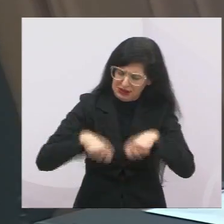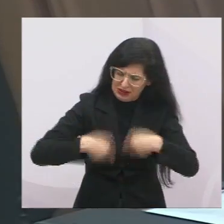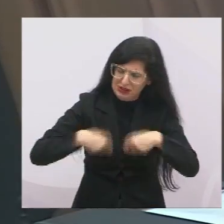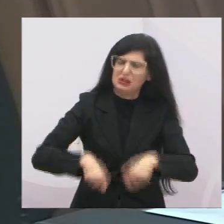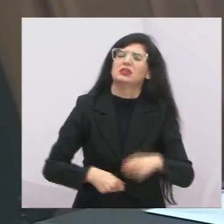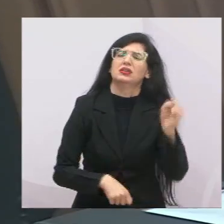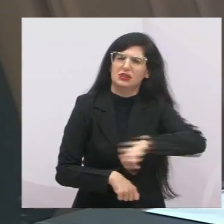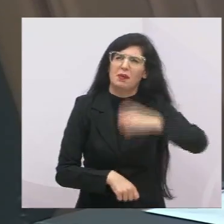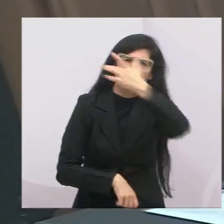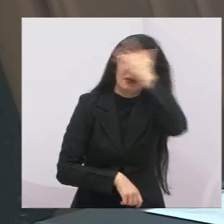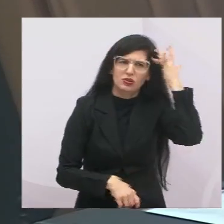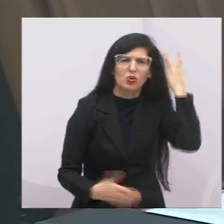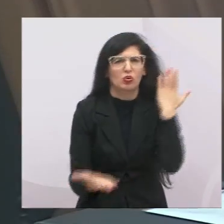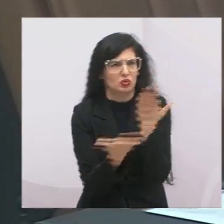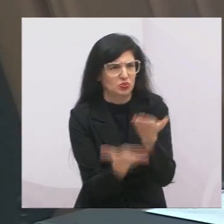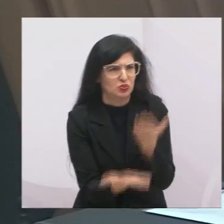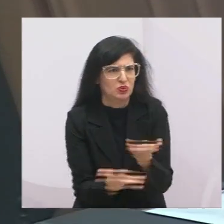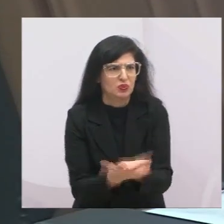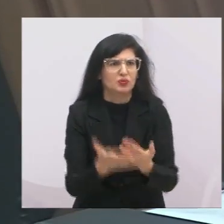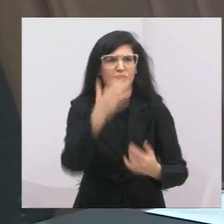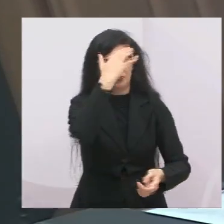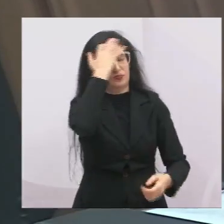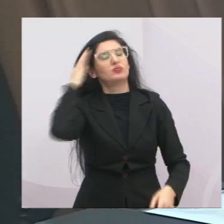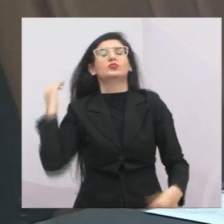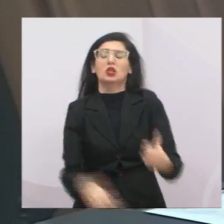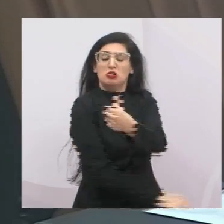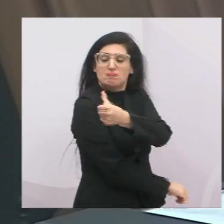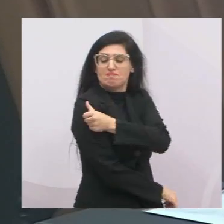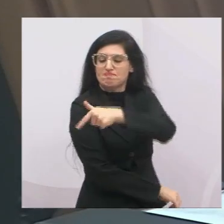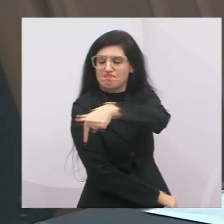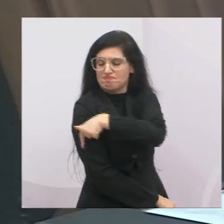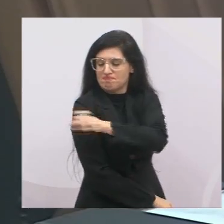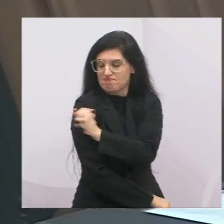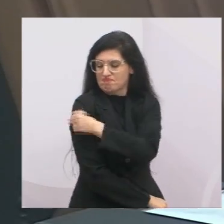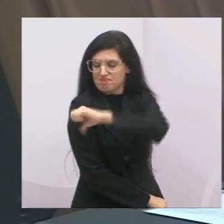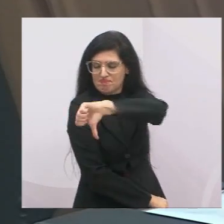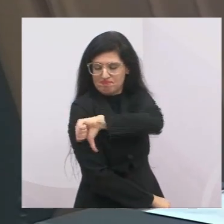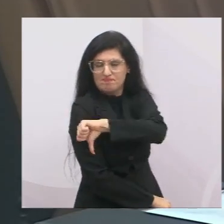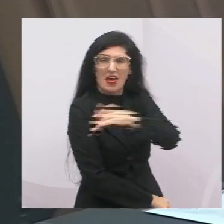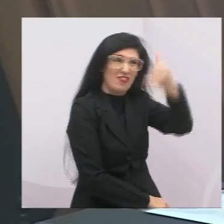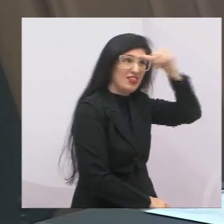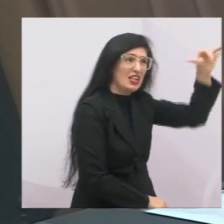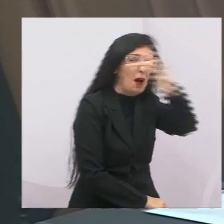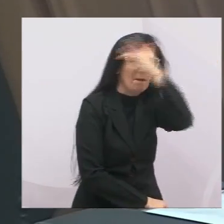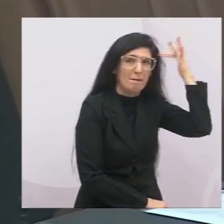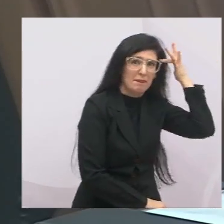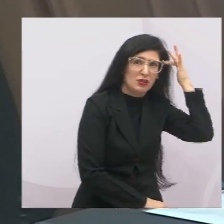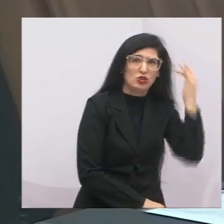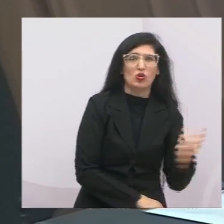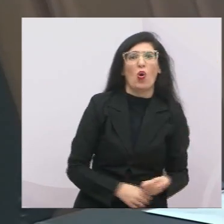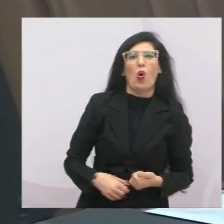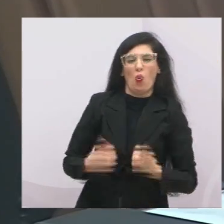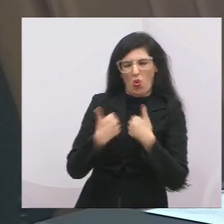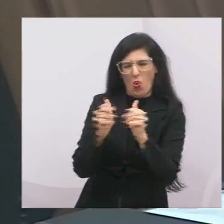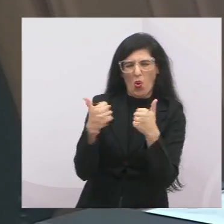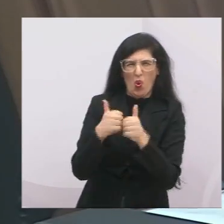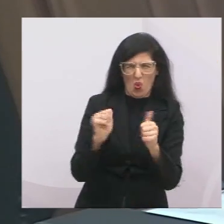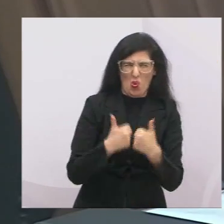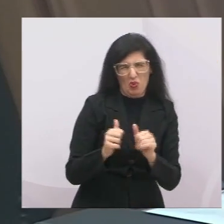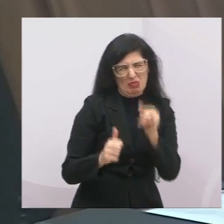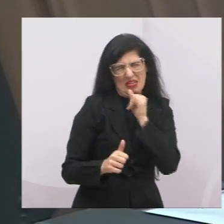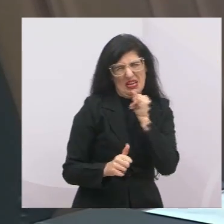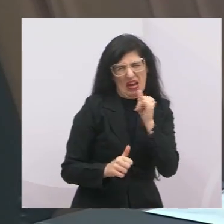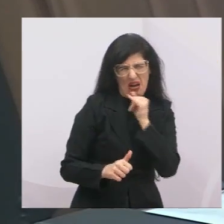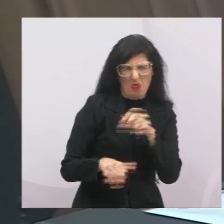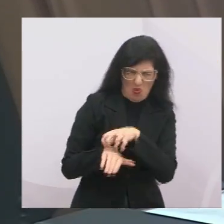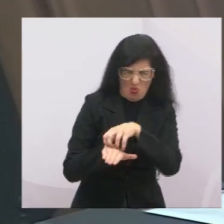que é ter o ensino fundamental para as crianças não deslocar da sua região, e também profissionalizante, porque lá tem